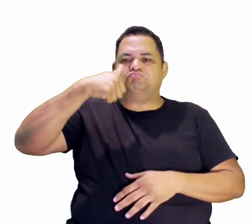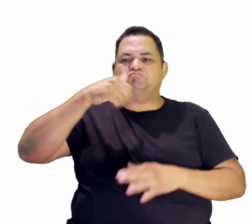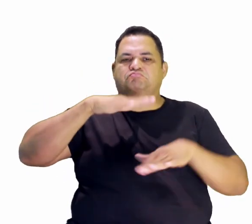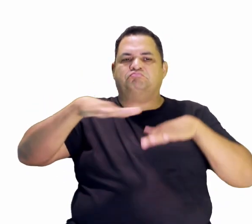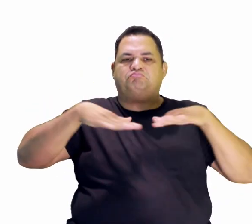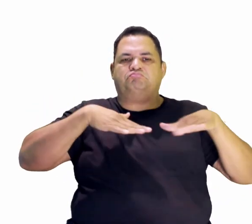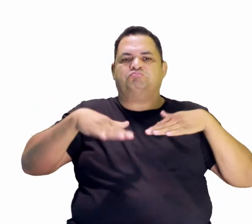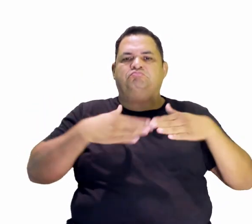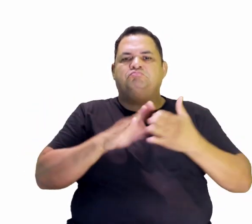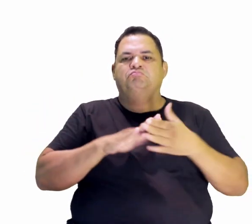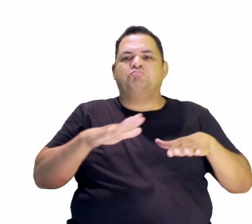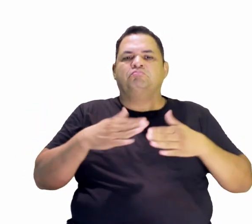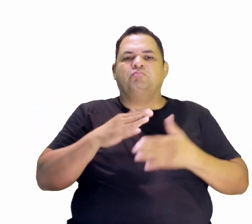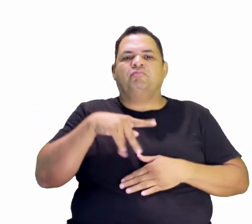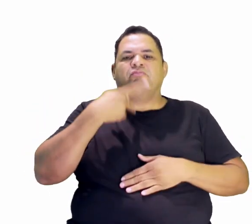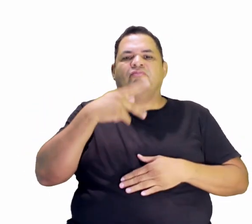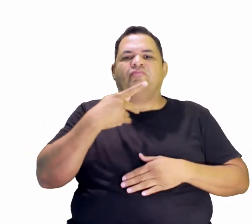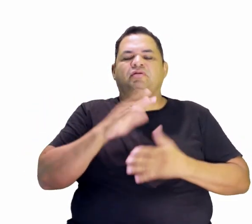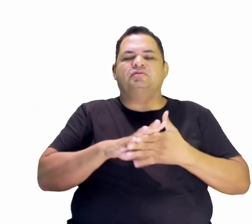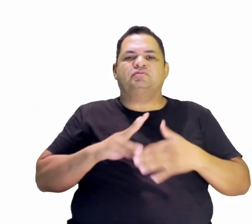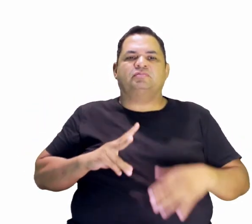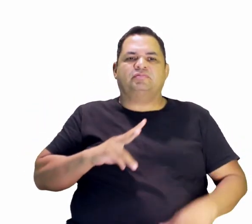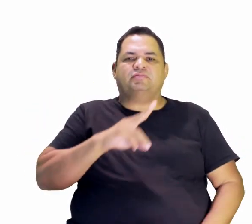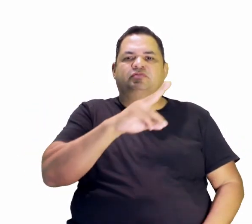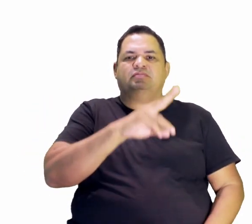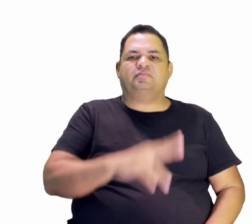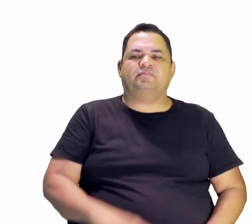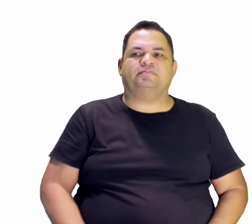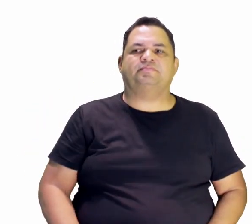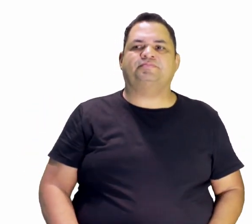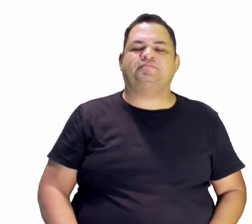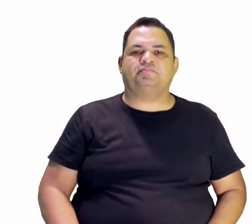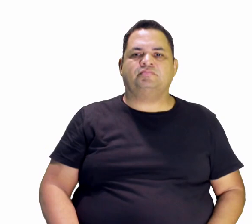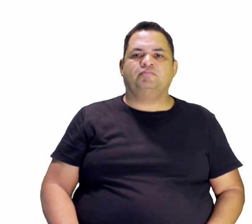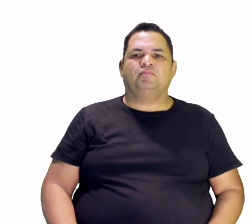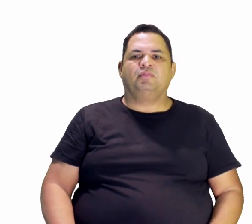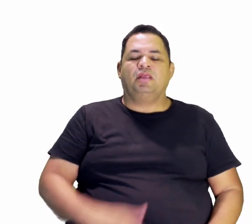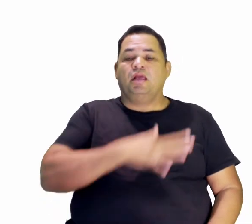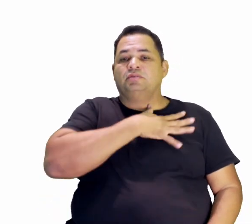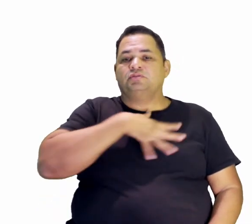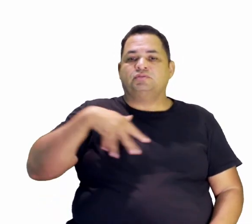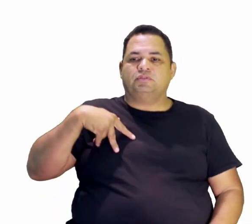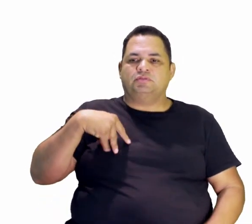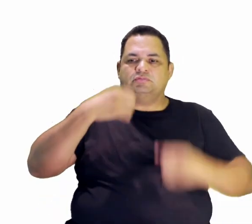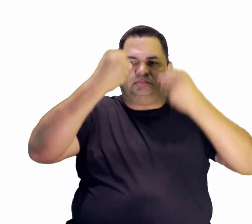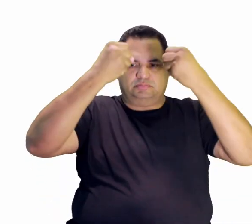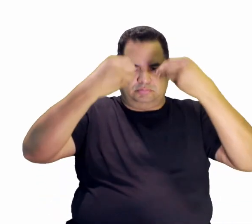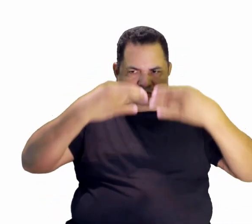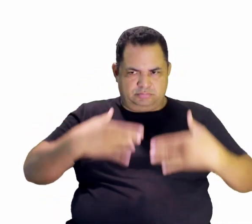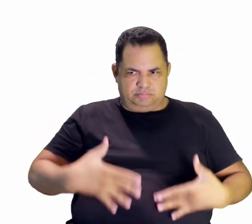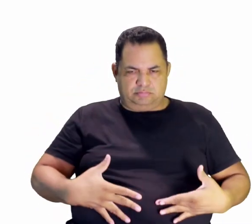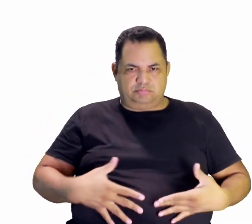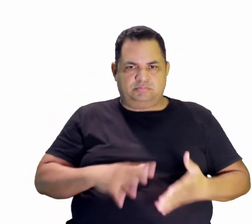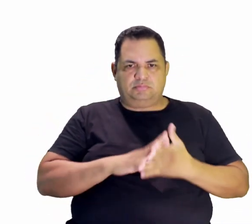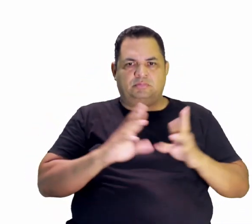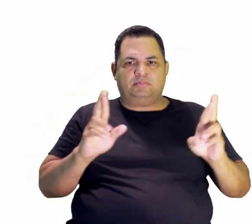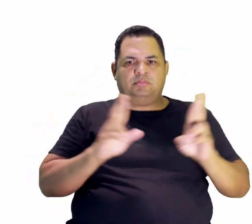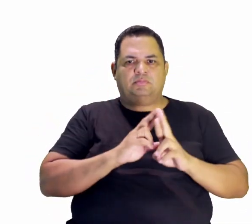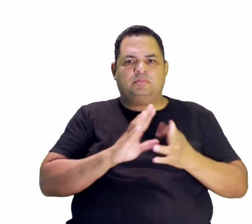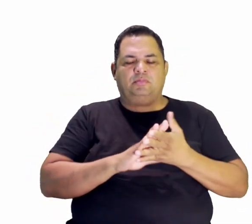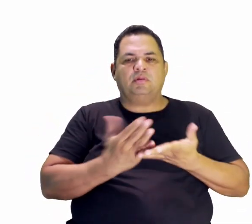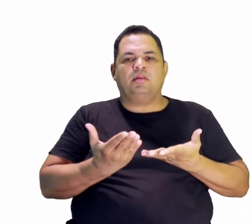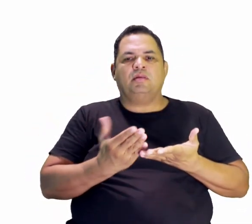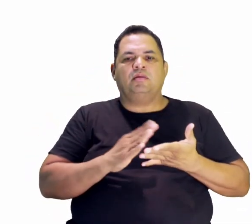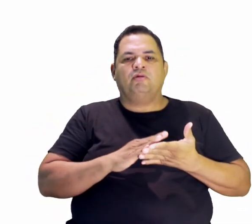em cinemática, também falava sobre a força. Aristóteles dizia o seguinte: as relações entre força